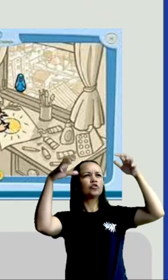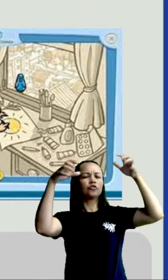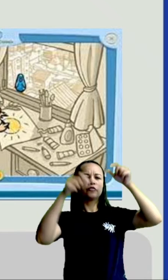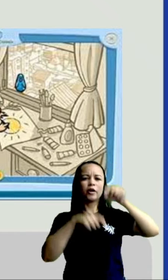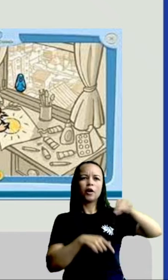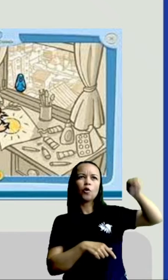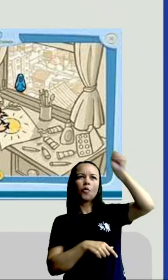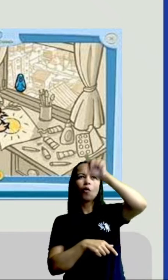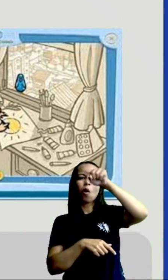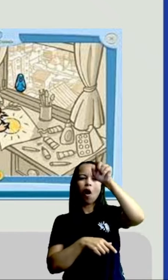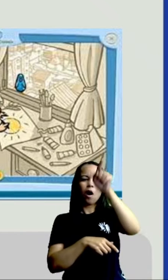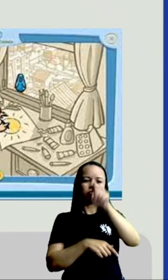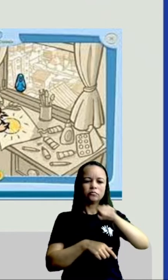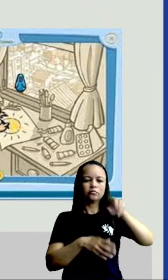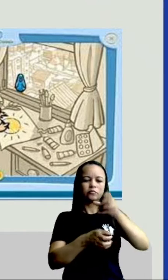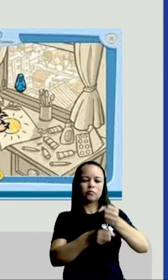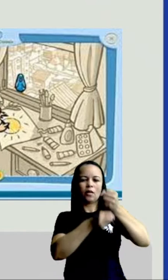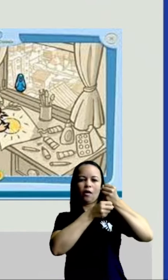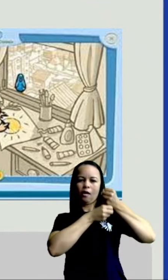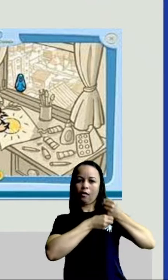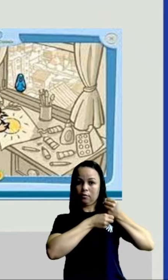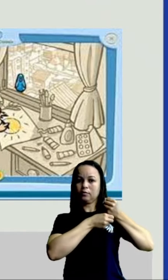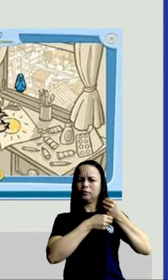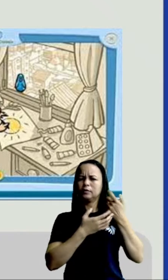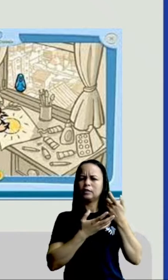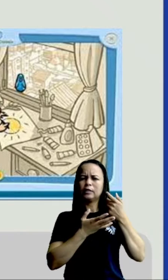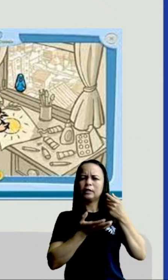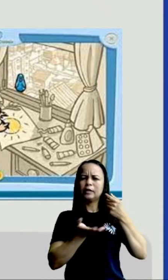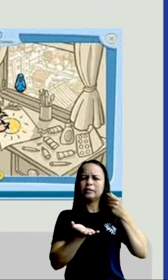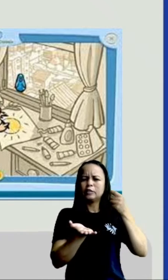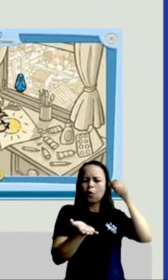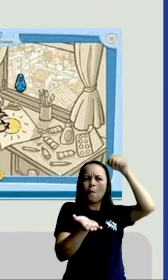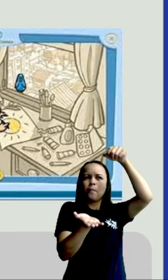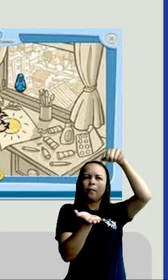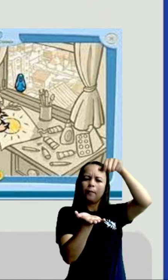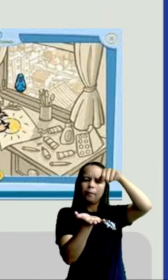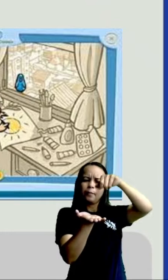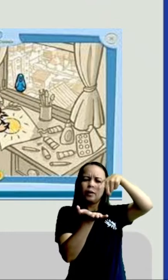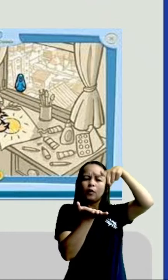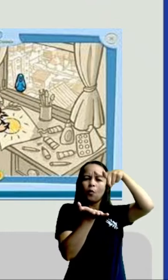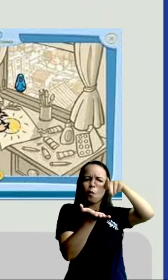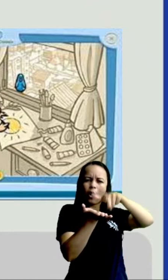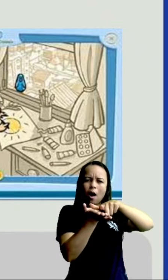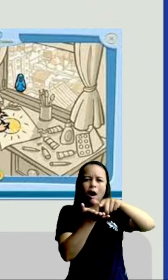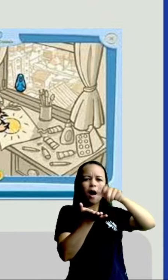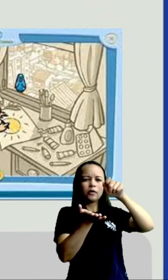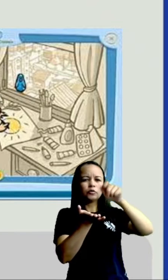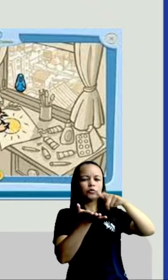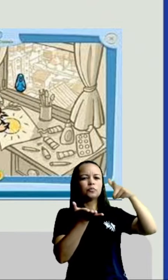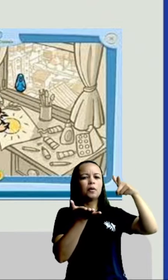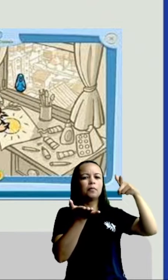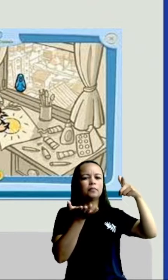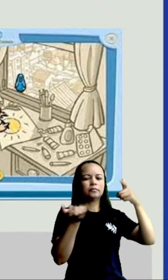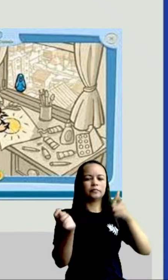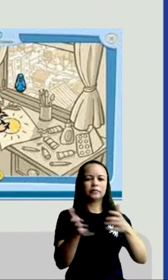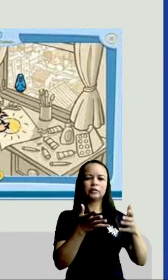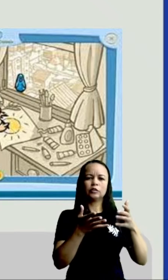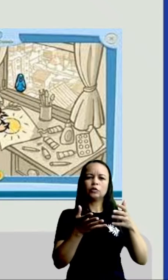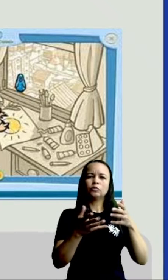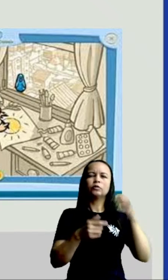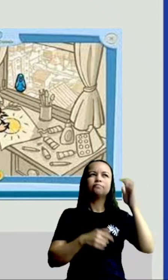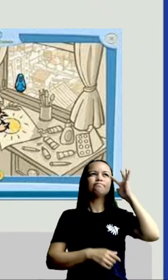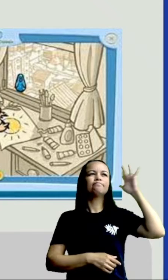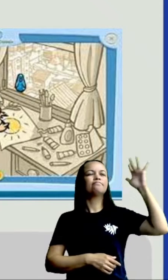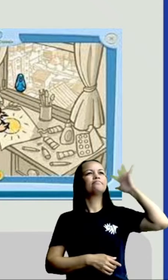com dois riscos tenho um guarda-chuva e um pinguinho de tinta cai num pedacinho azul do papel não